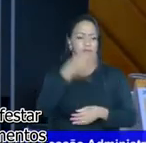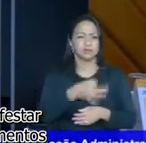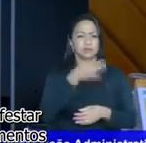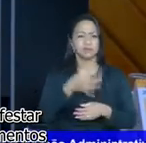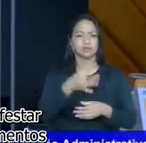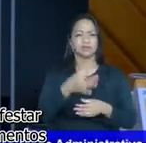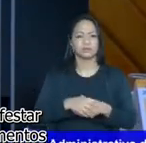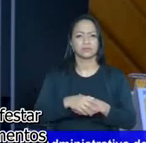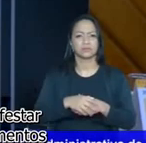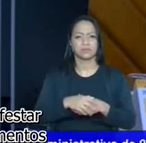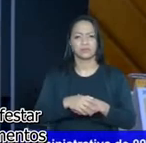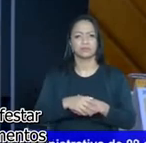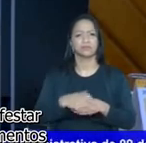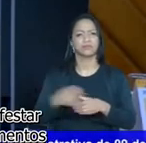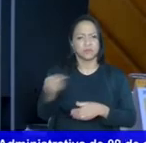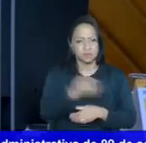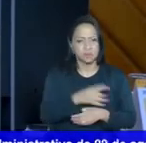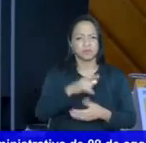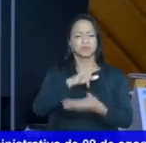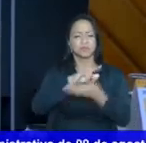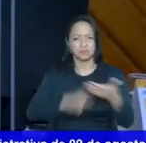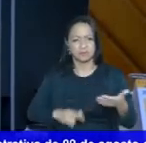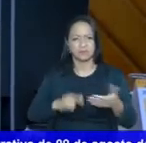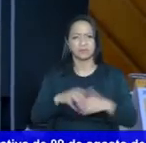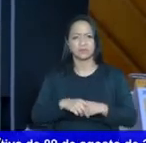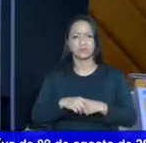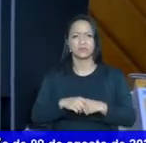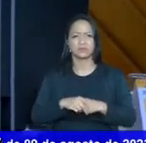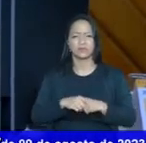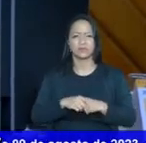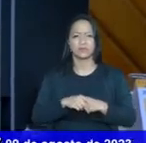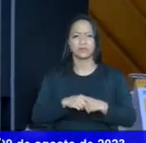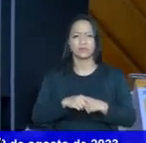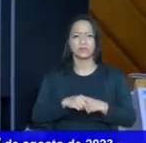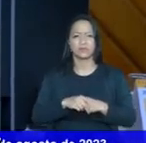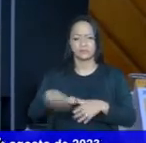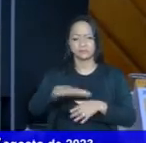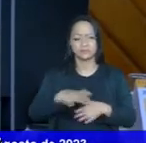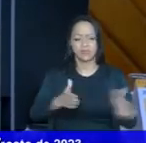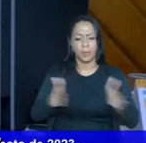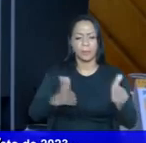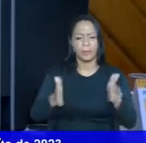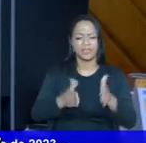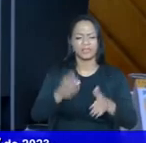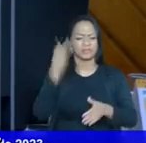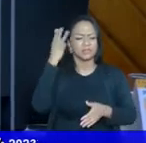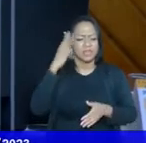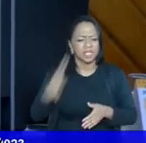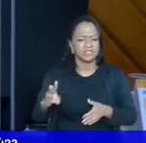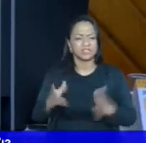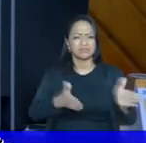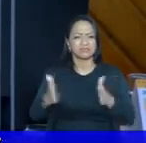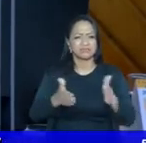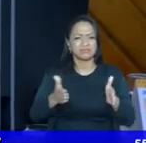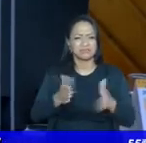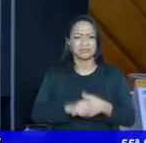o parecer conclusivo, foram juntados novos documentos, né, e dentro do prazo de 3 dias que foi dado pelo relator.